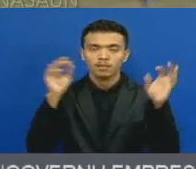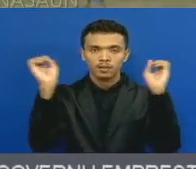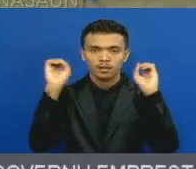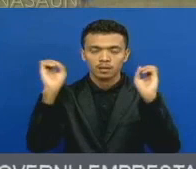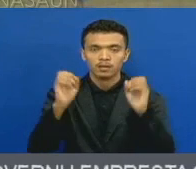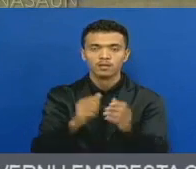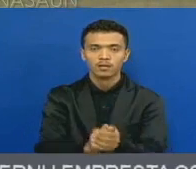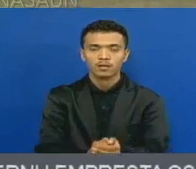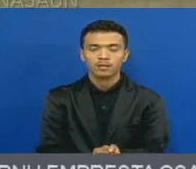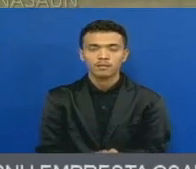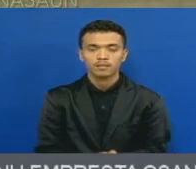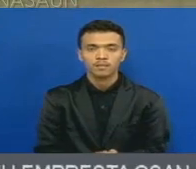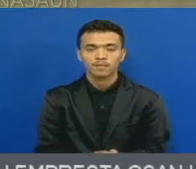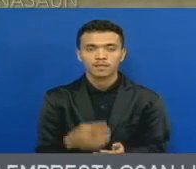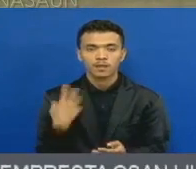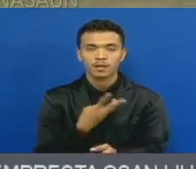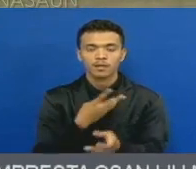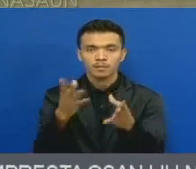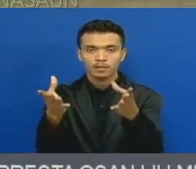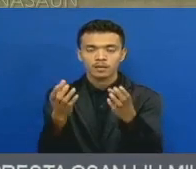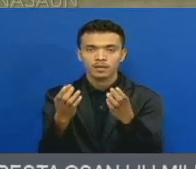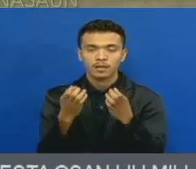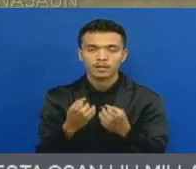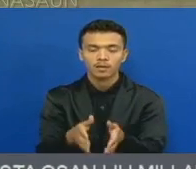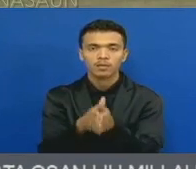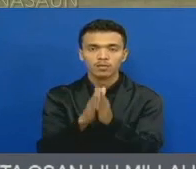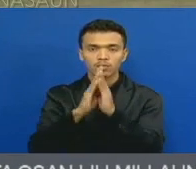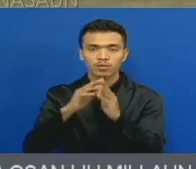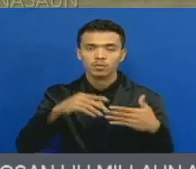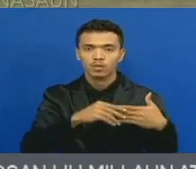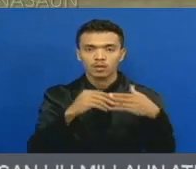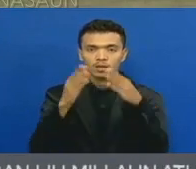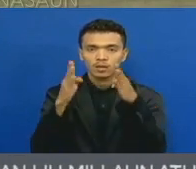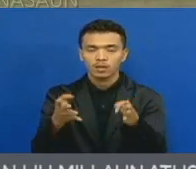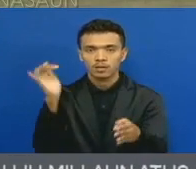ami abundo nambara. Ami akara kusu mai unu sira are be